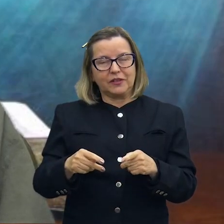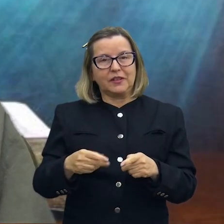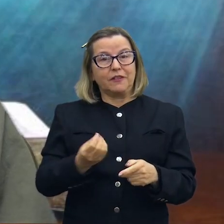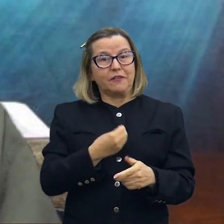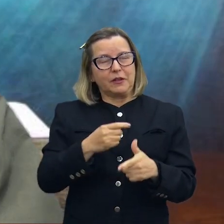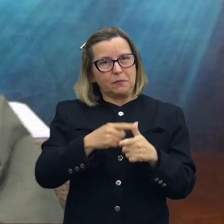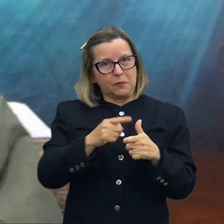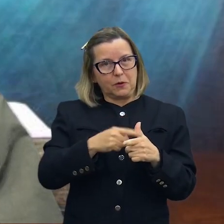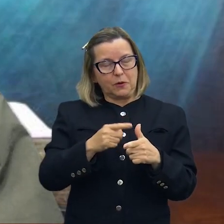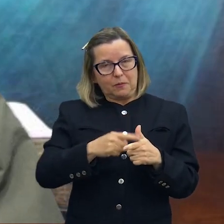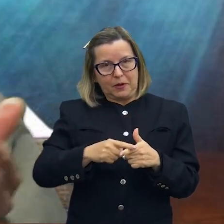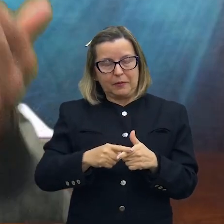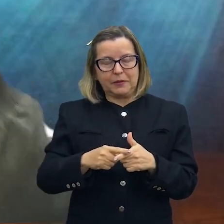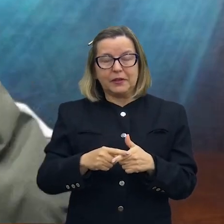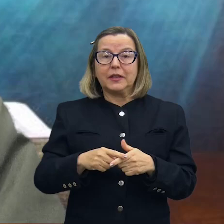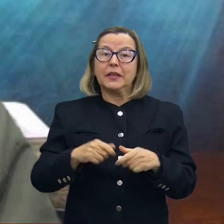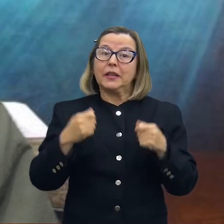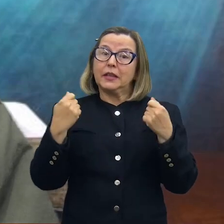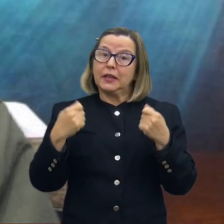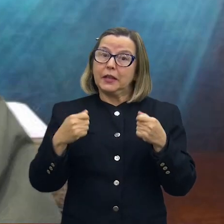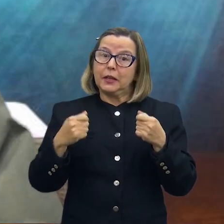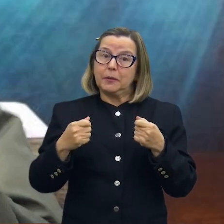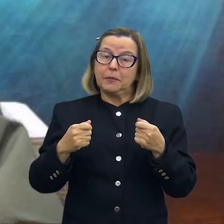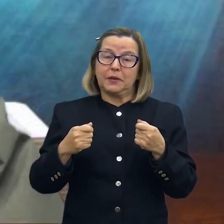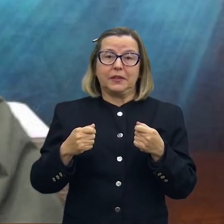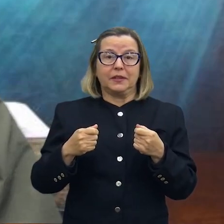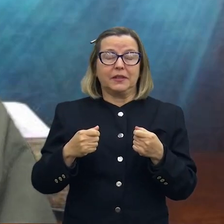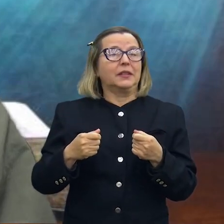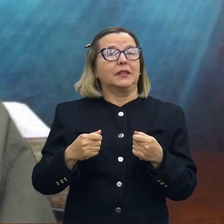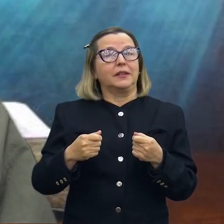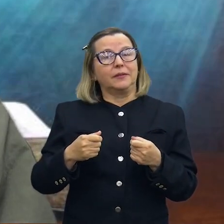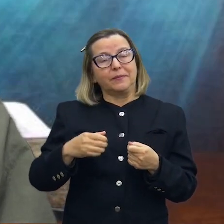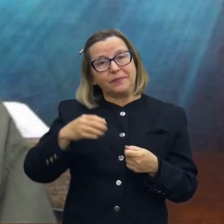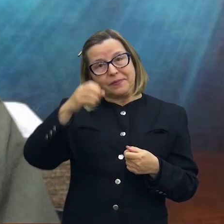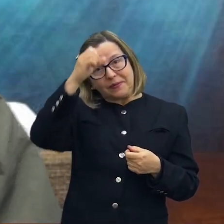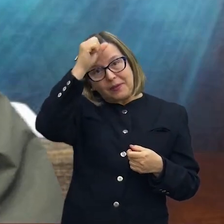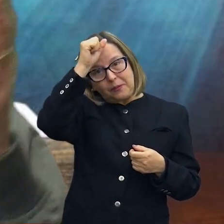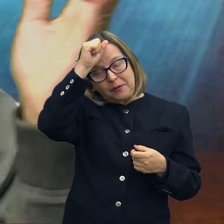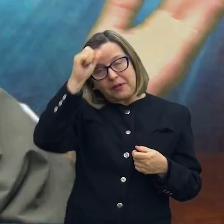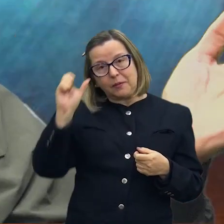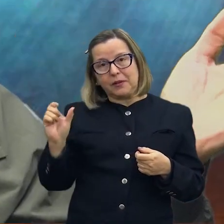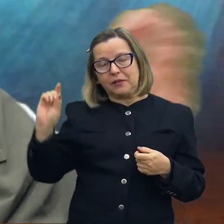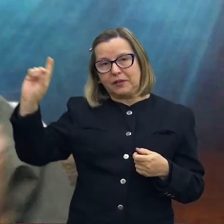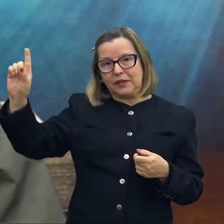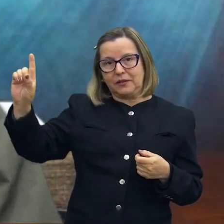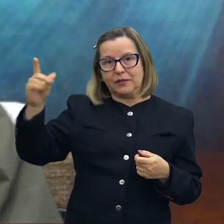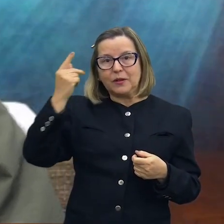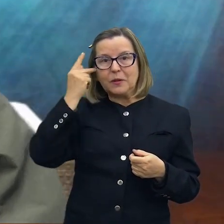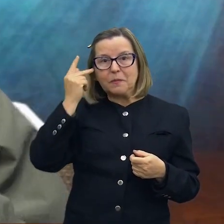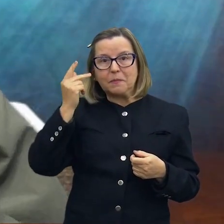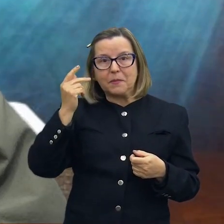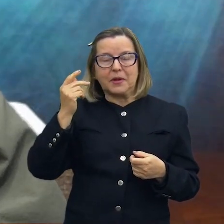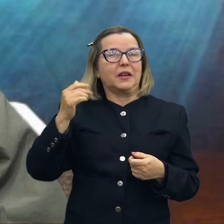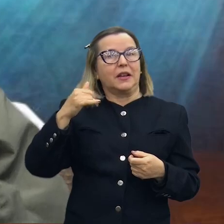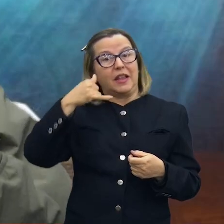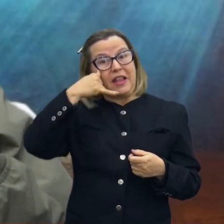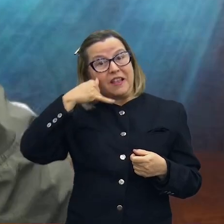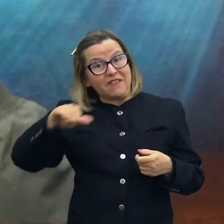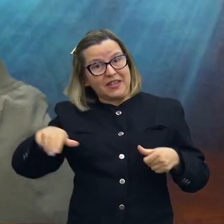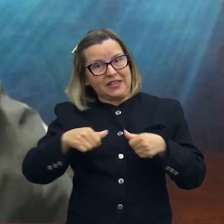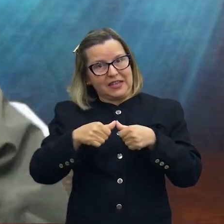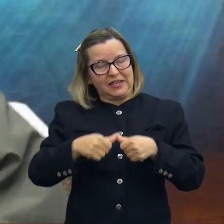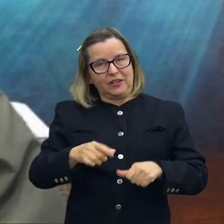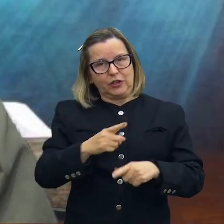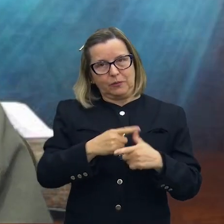fala, para que o Senhor nos tire dessa condição. O texto que o irmão leu aqui diz assim,